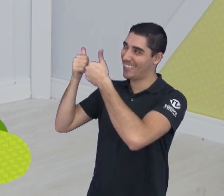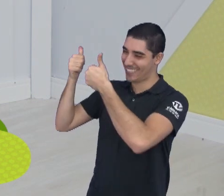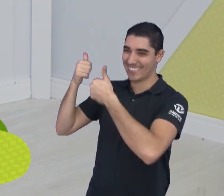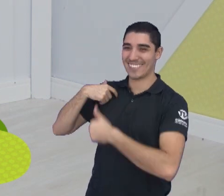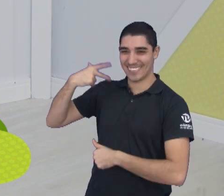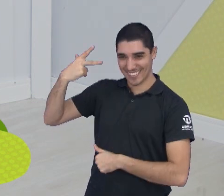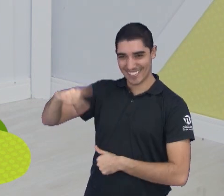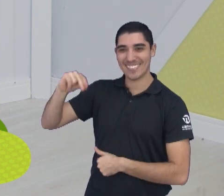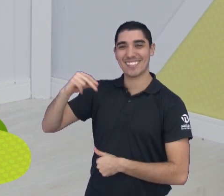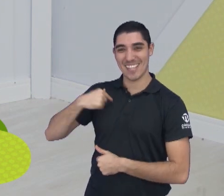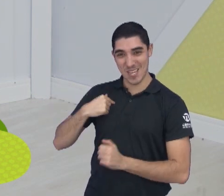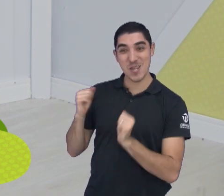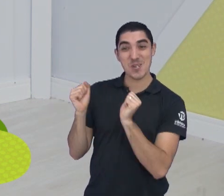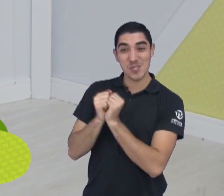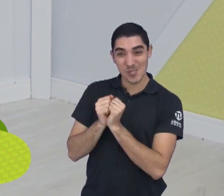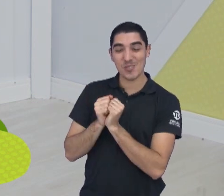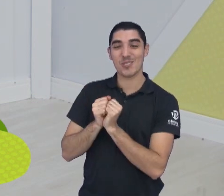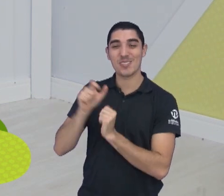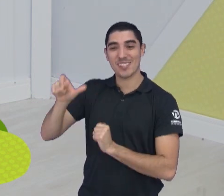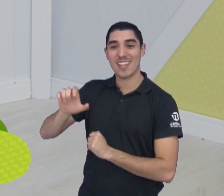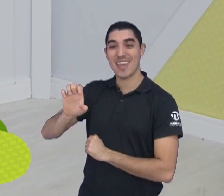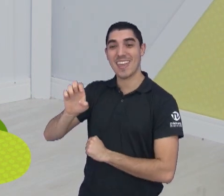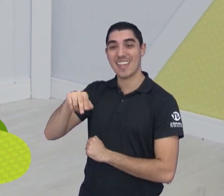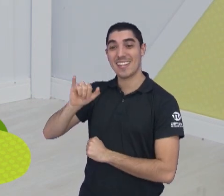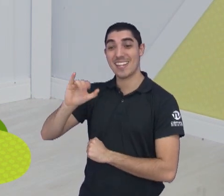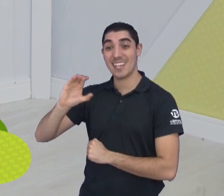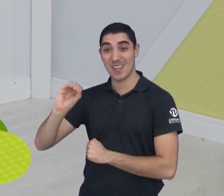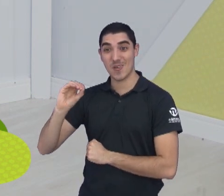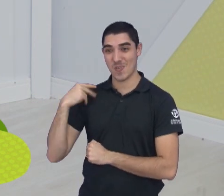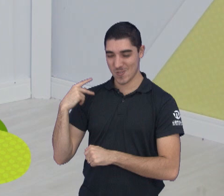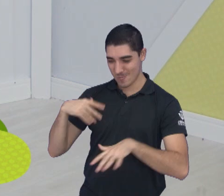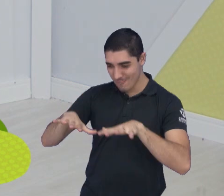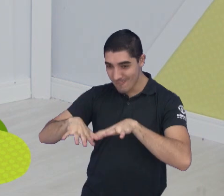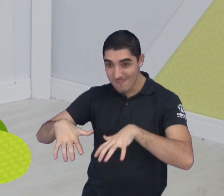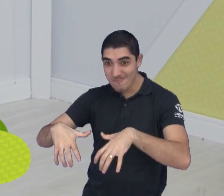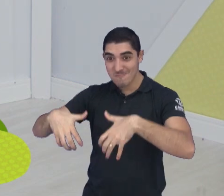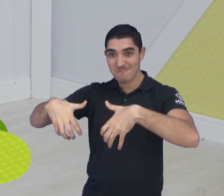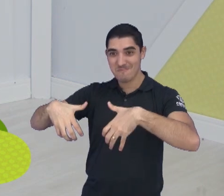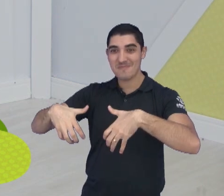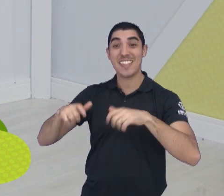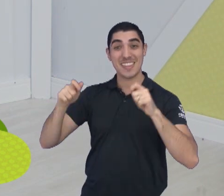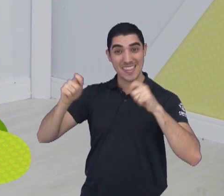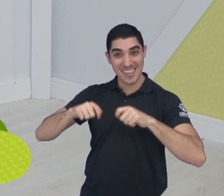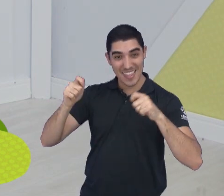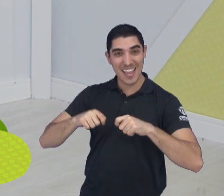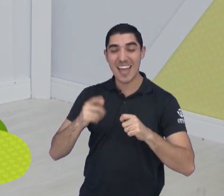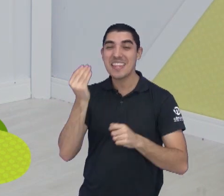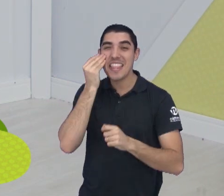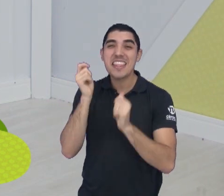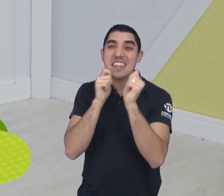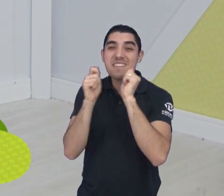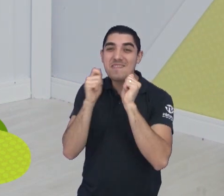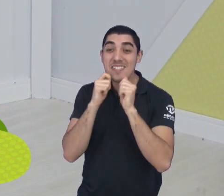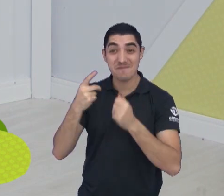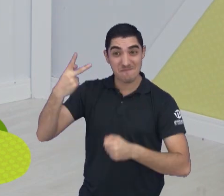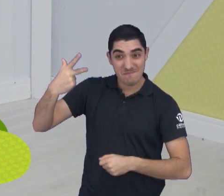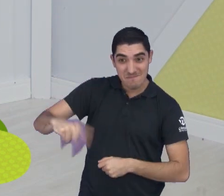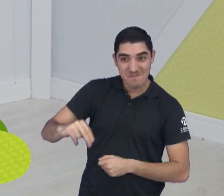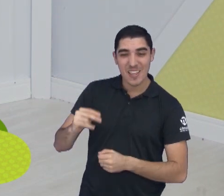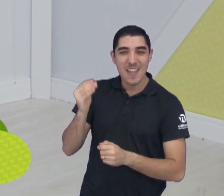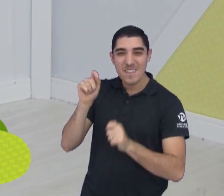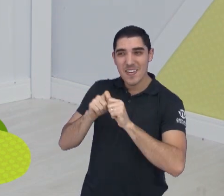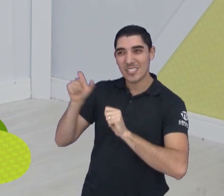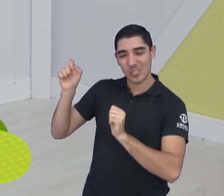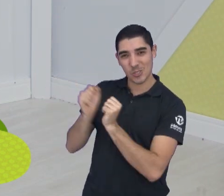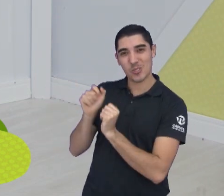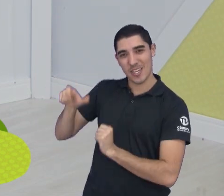Libras, botar ele com a dona Emiko jogando aí o dominó, pô, legal, boa pauta, Brunão, já vamos providenciar, esperar a dona Emiko voltar